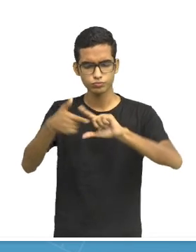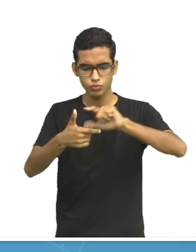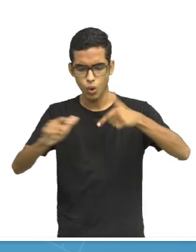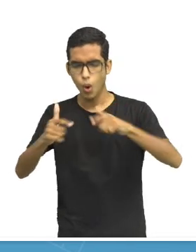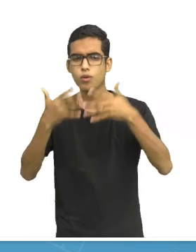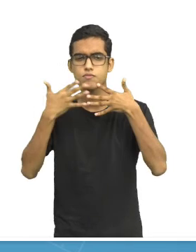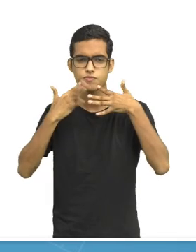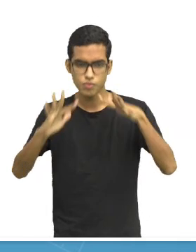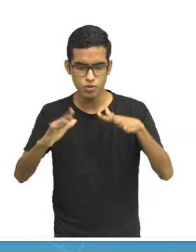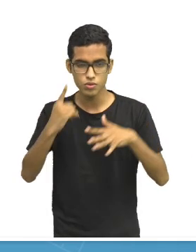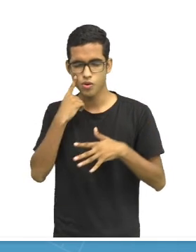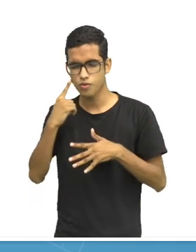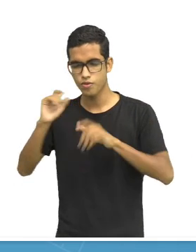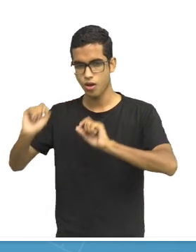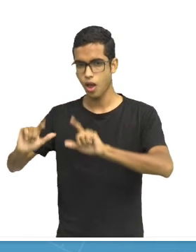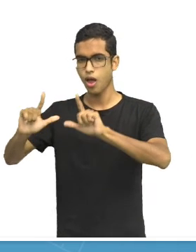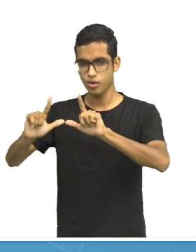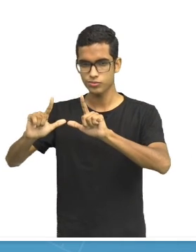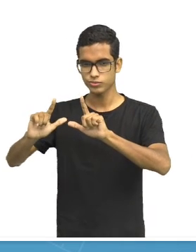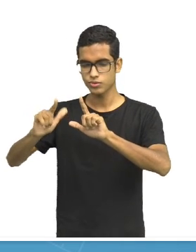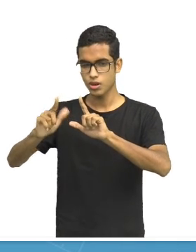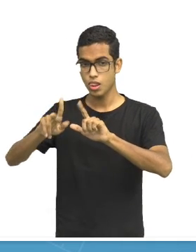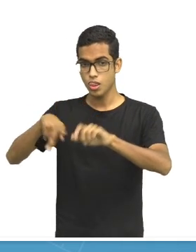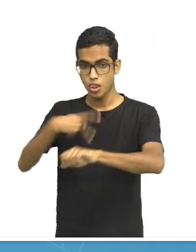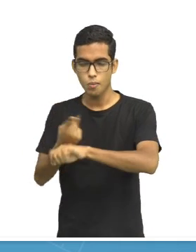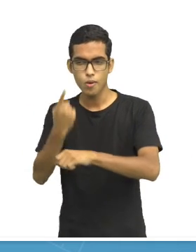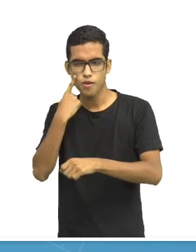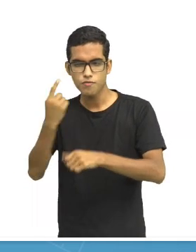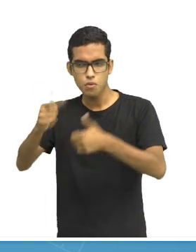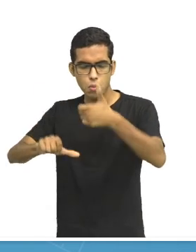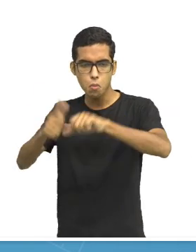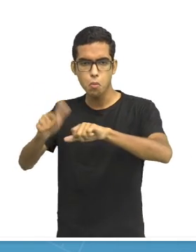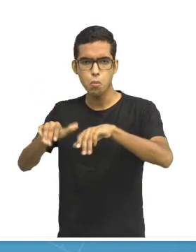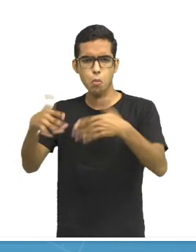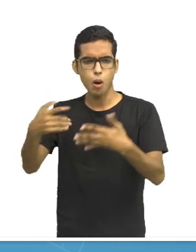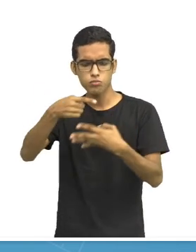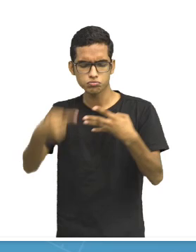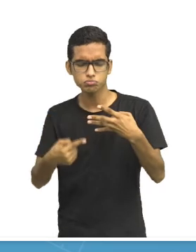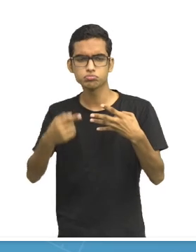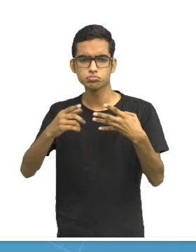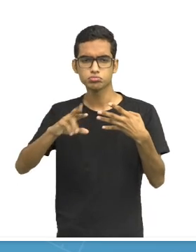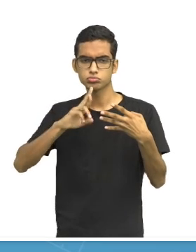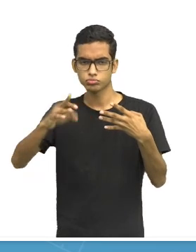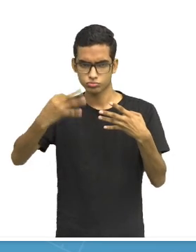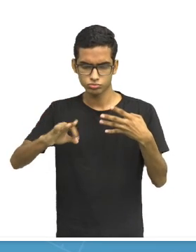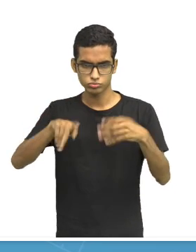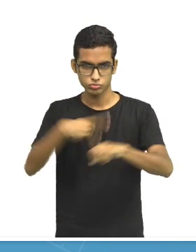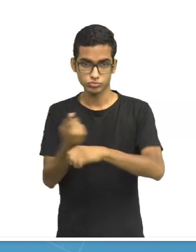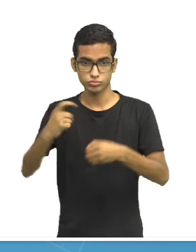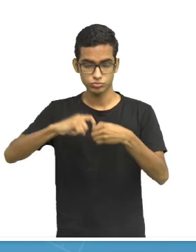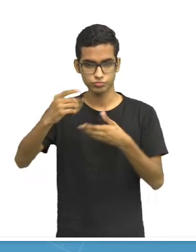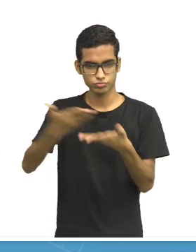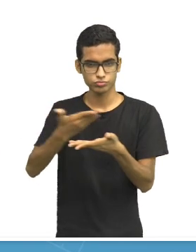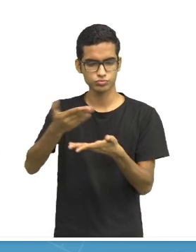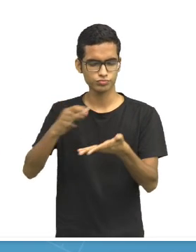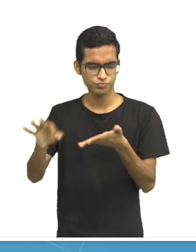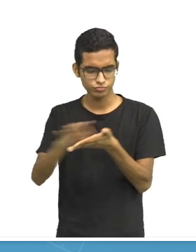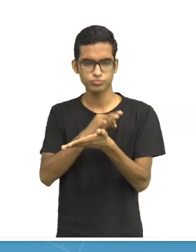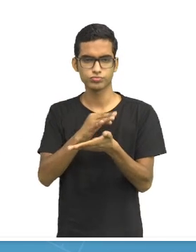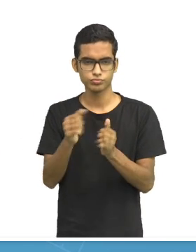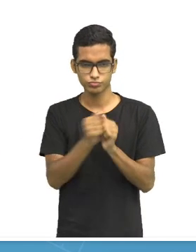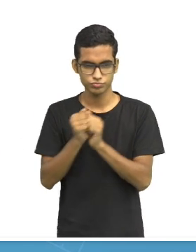Pablo Picasso, Guernica, e verifique qual é a alternativa correta. Então, daqui a pouco nós voltamos para corrigir junto